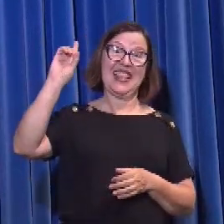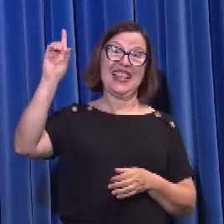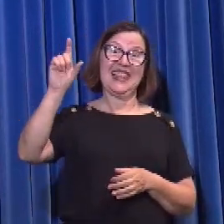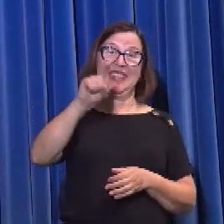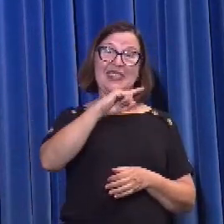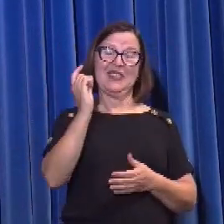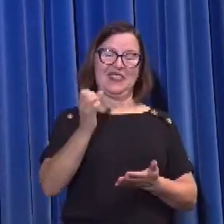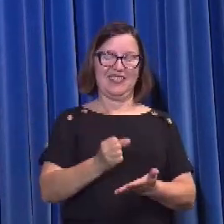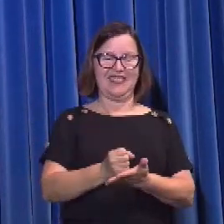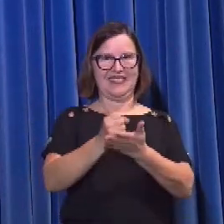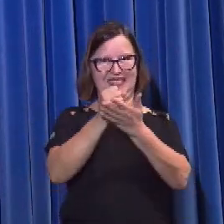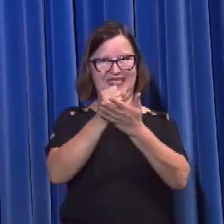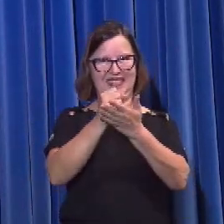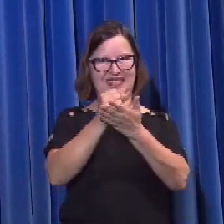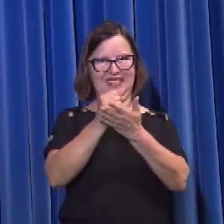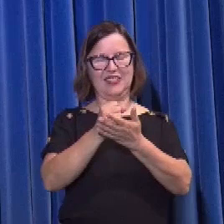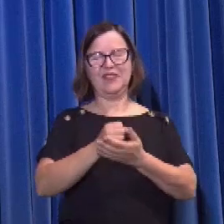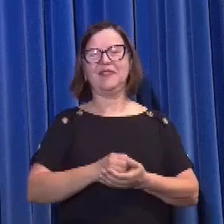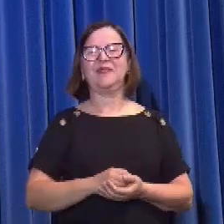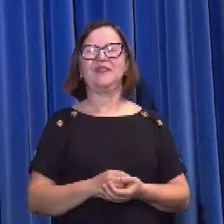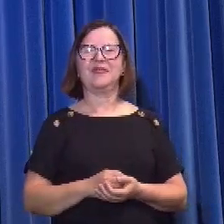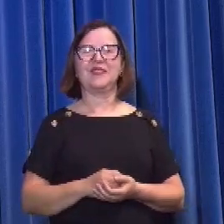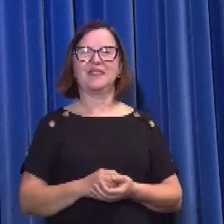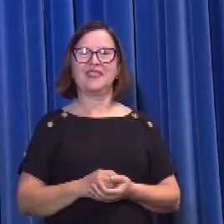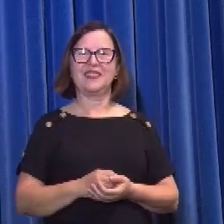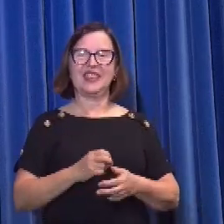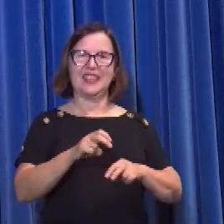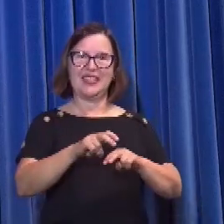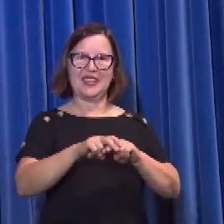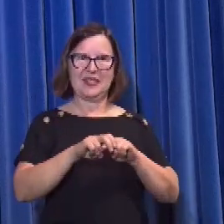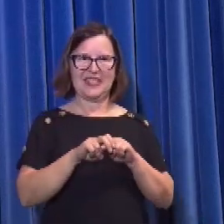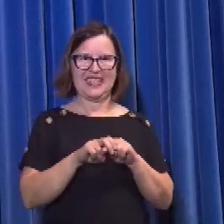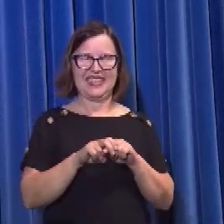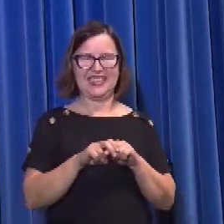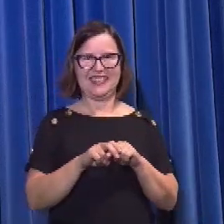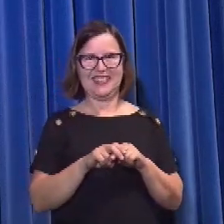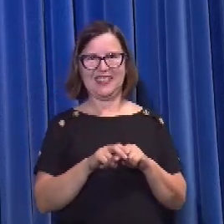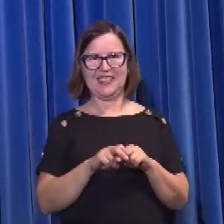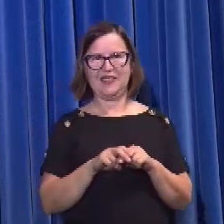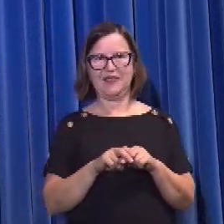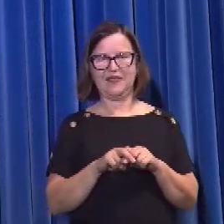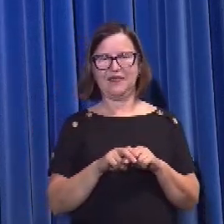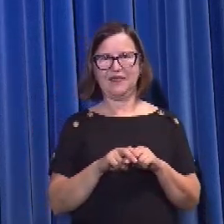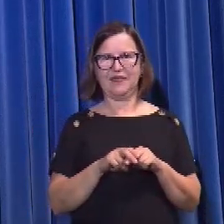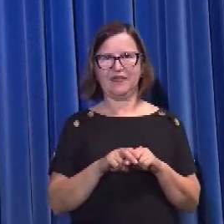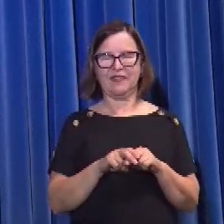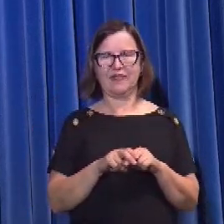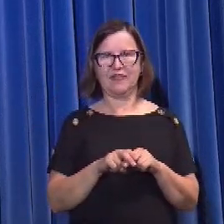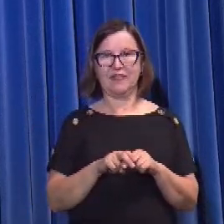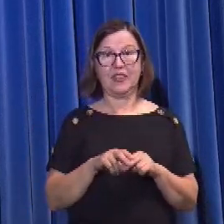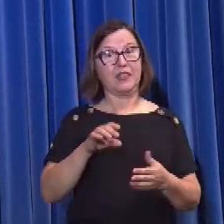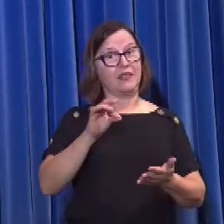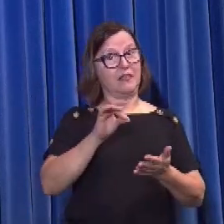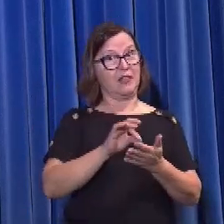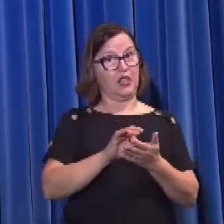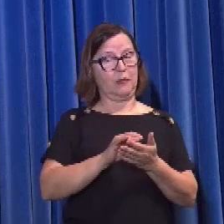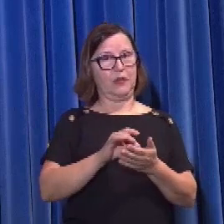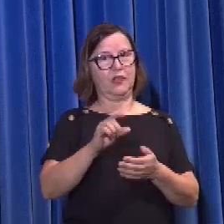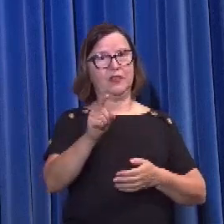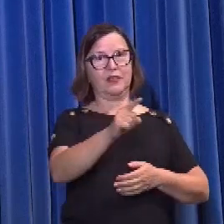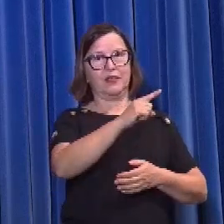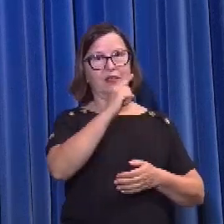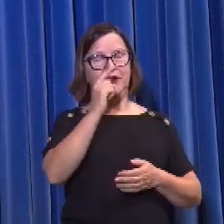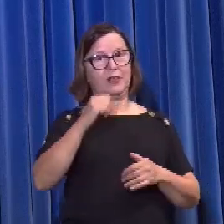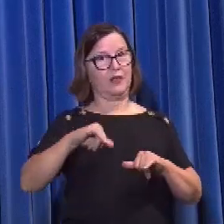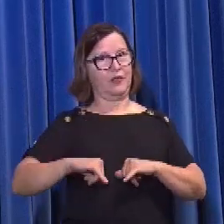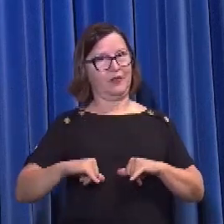e nos mantém de pé. E é por isso que É por realmente nós enfrentarmos esses